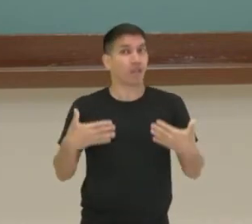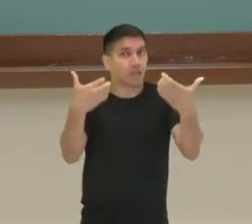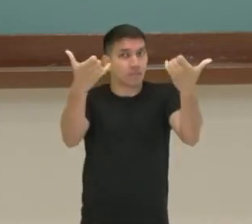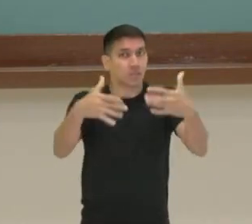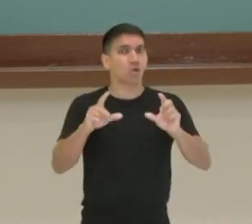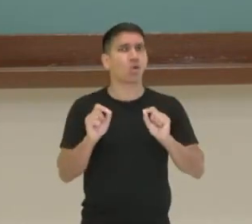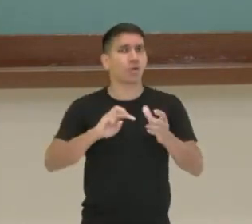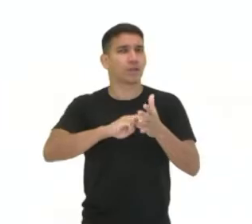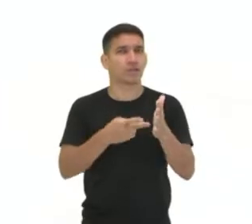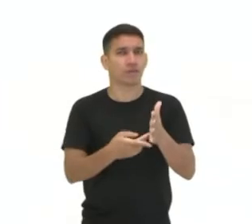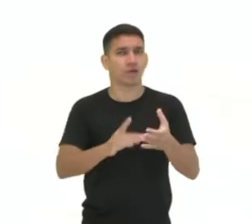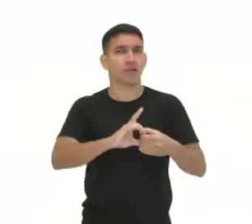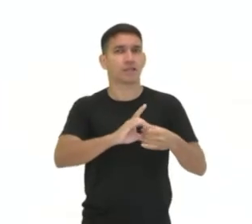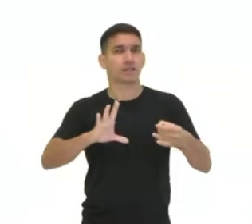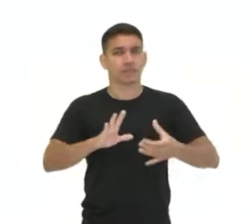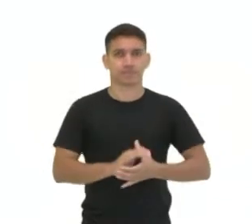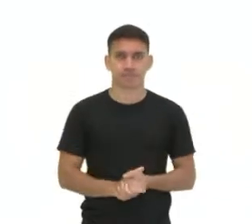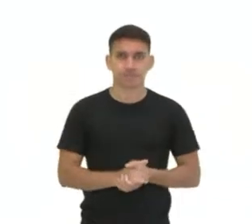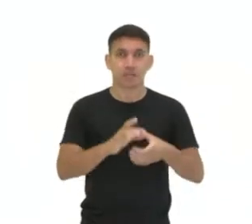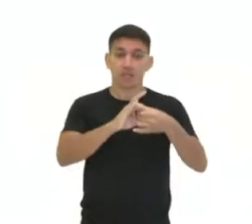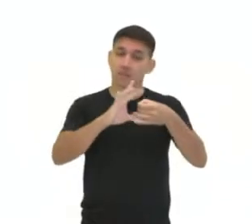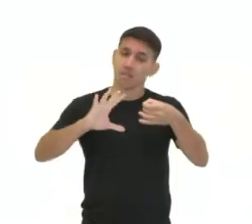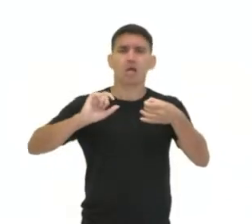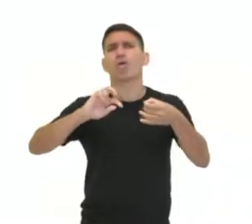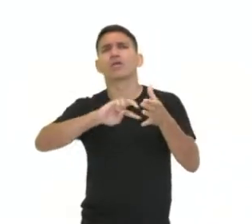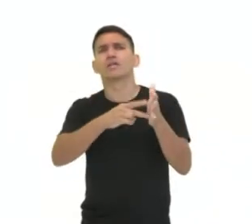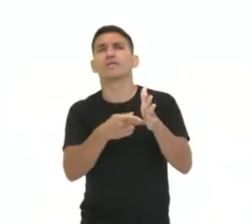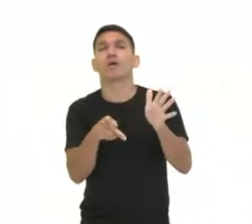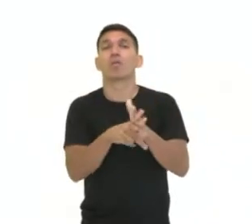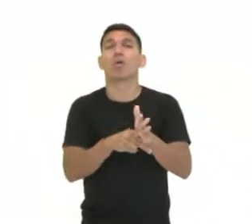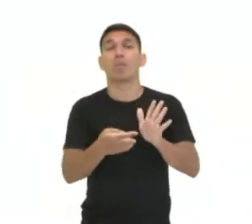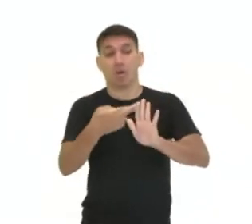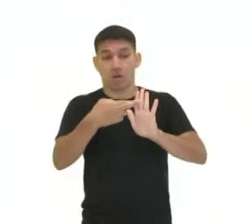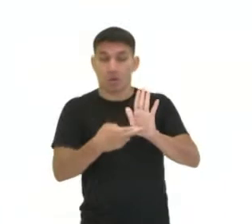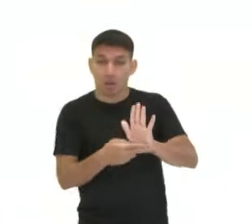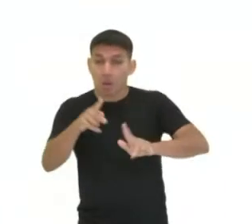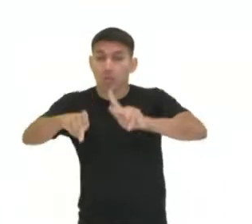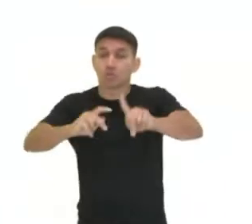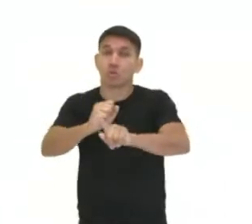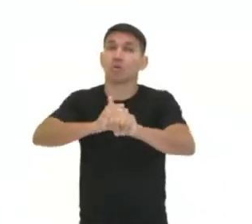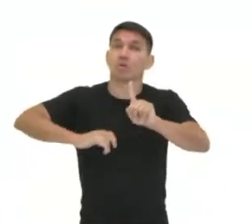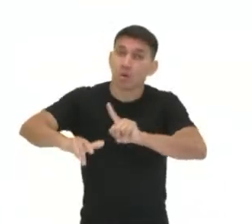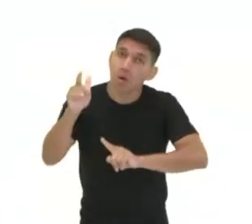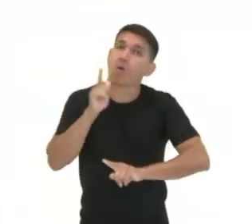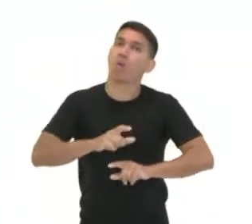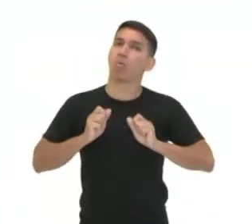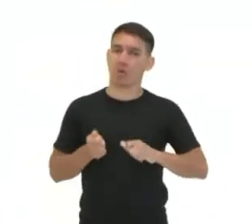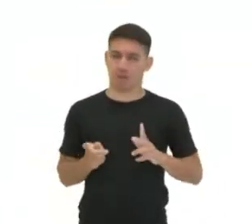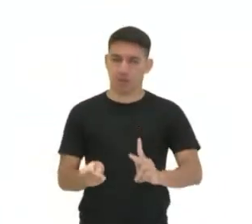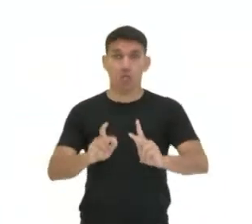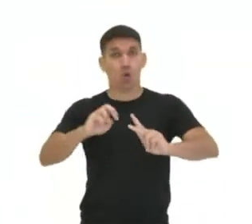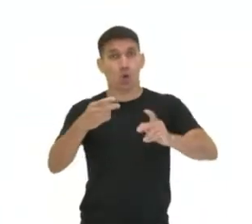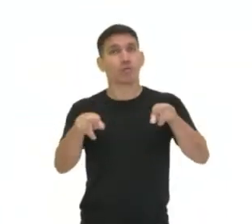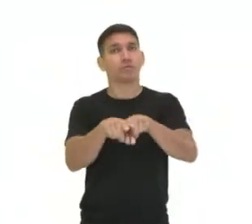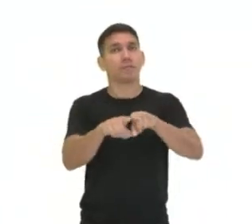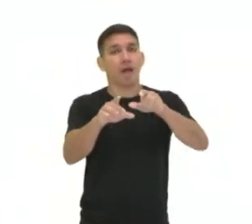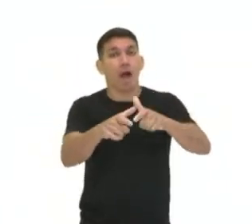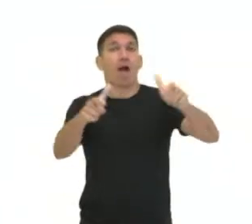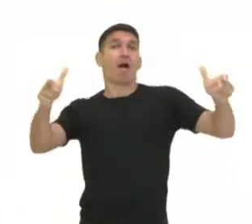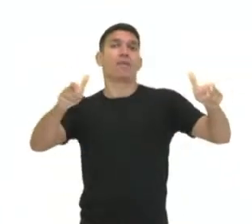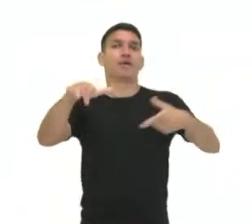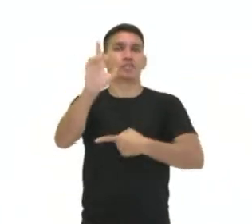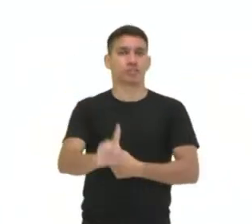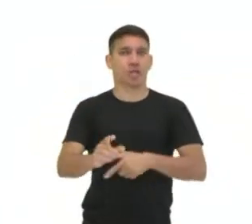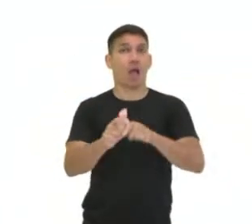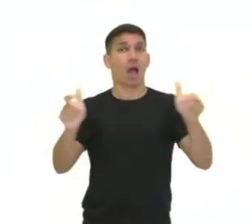que é democracia? Democracia é um regime em que os cidadãos podem manter e até mesmo ampliar os seus direitos. Para a maioria